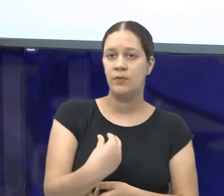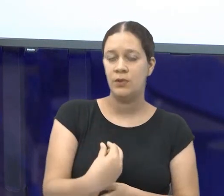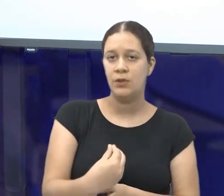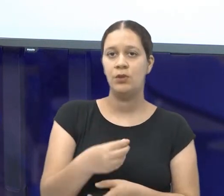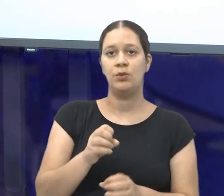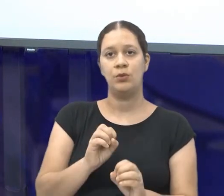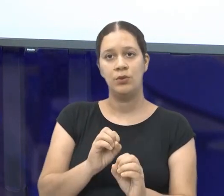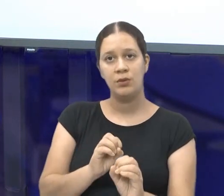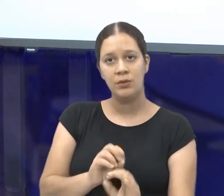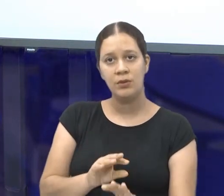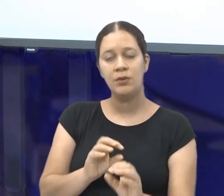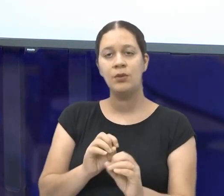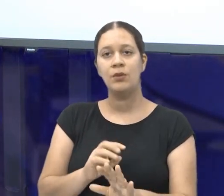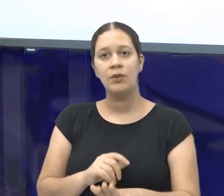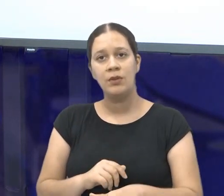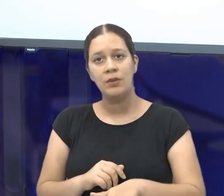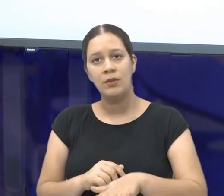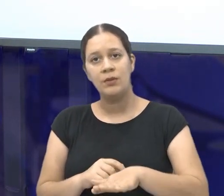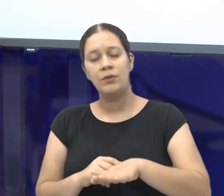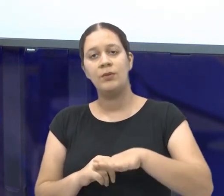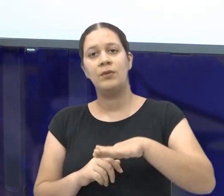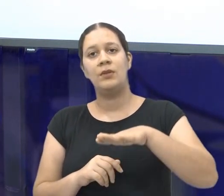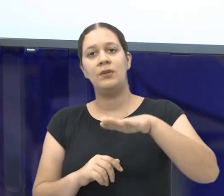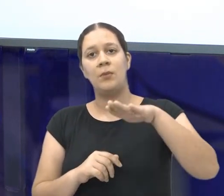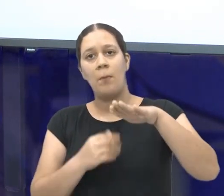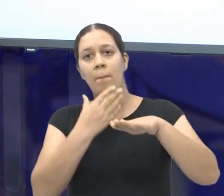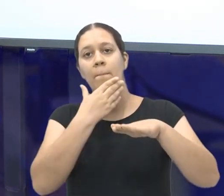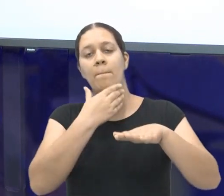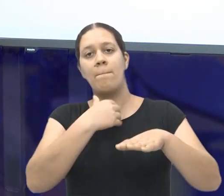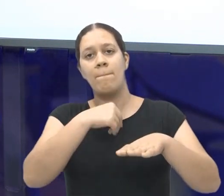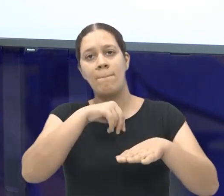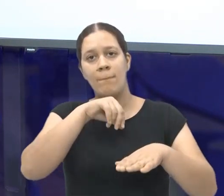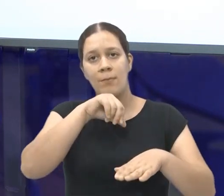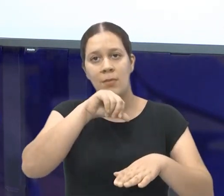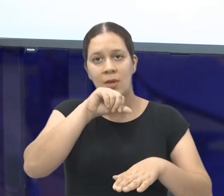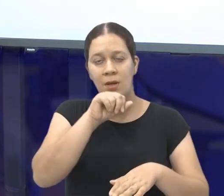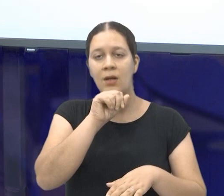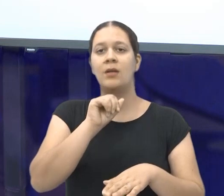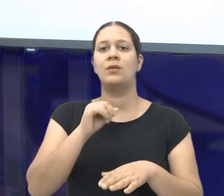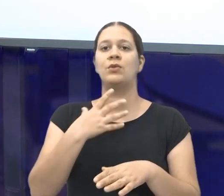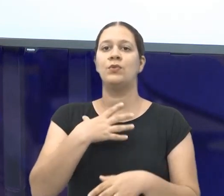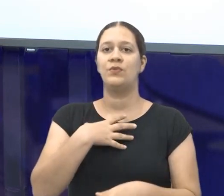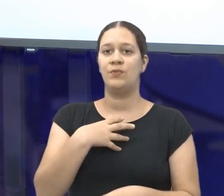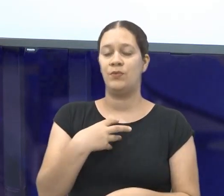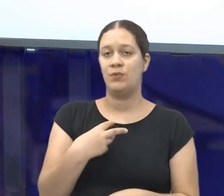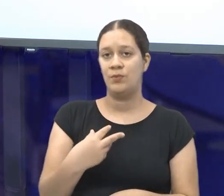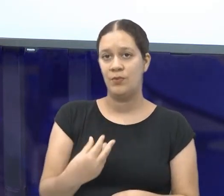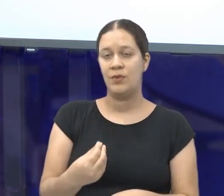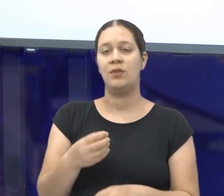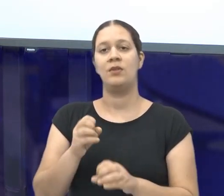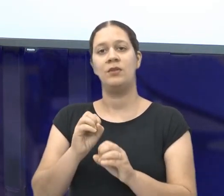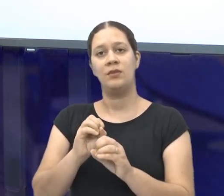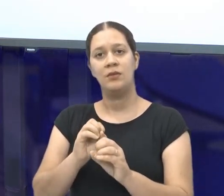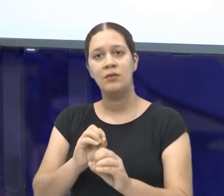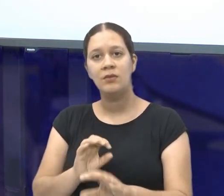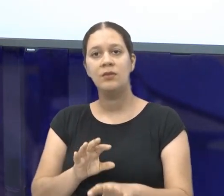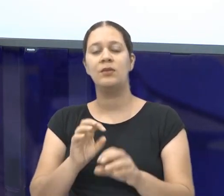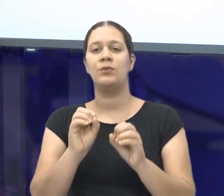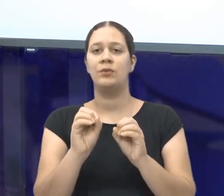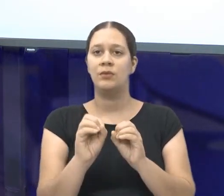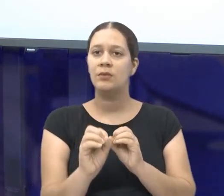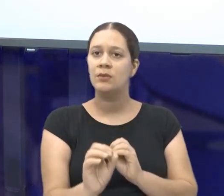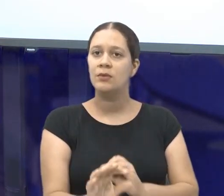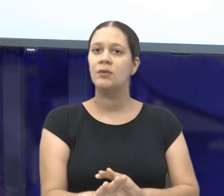estes filhos que quando cresciam se tornavam pais, passavam para os seus filhos e assim ia se dando